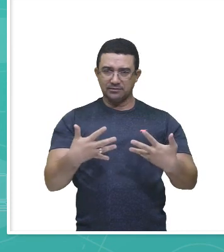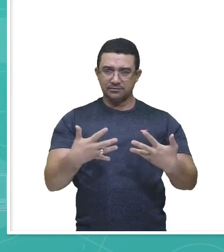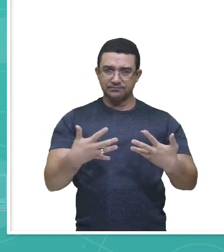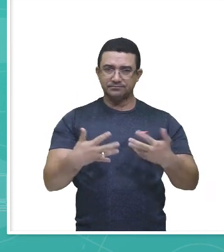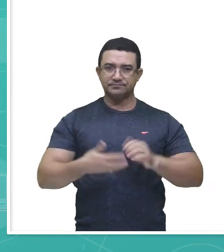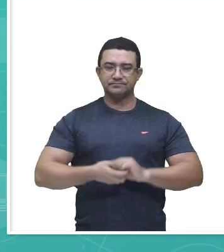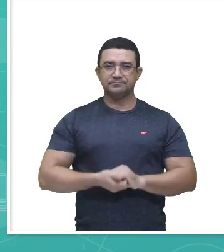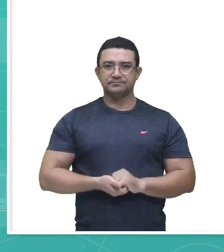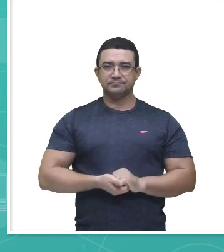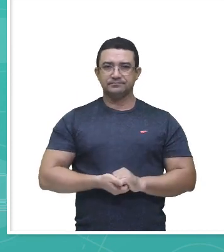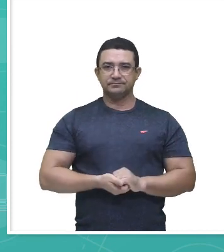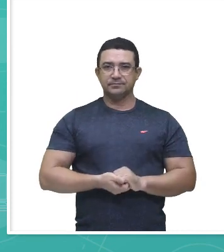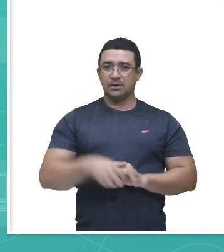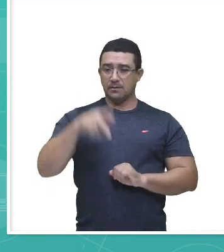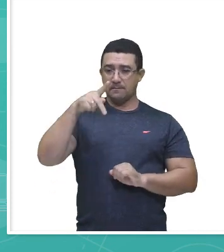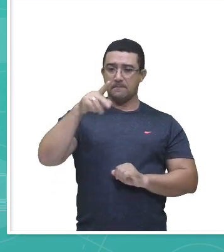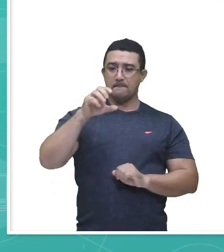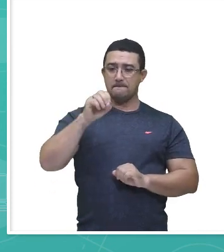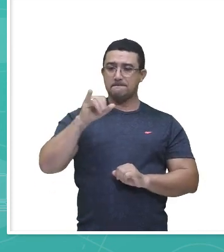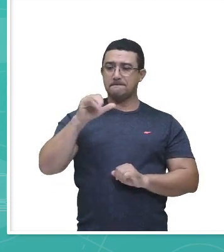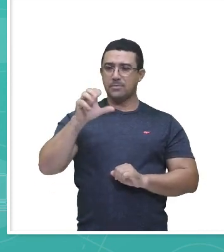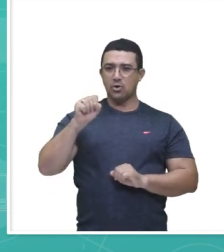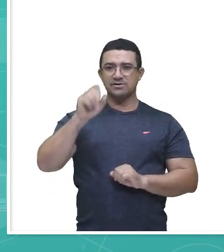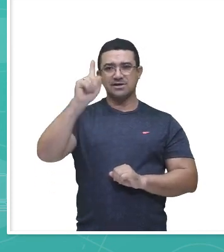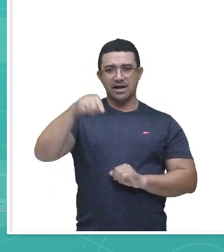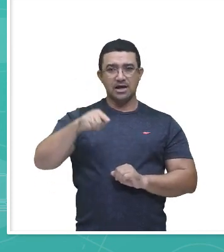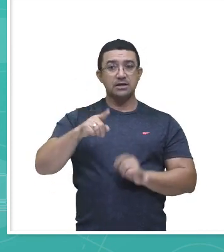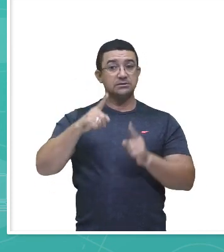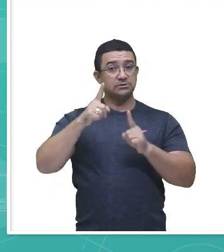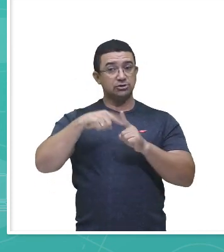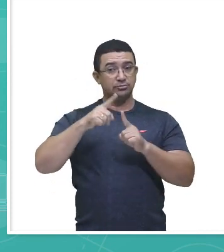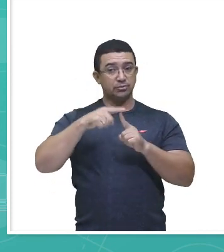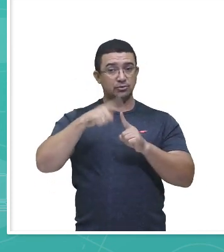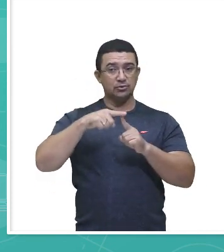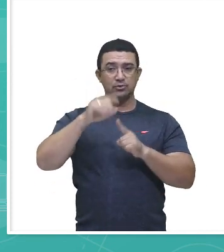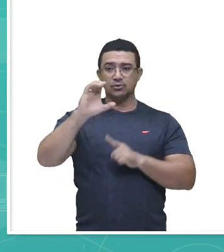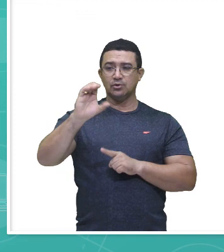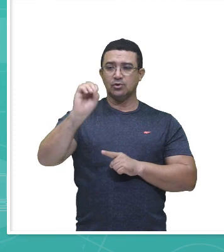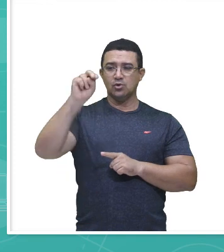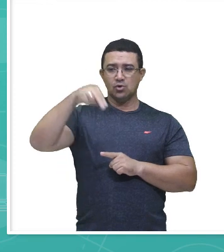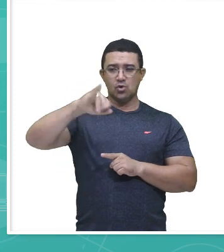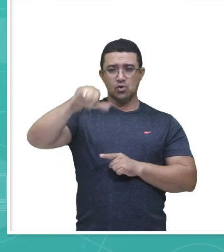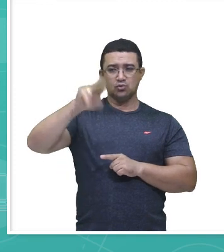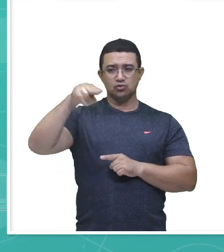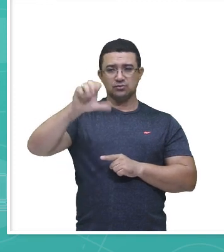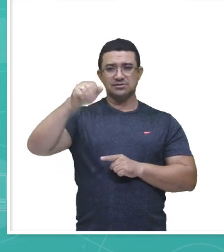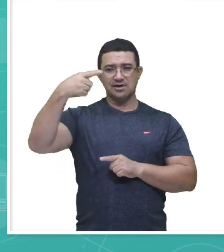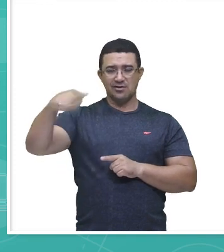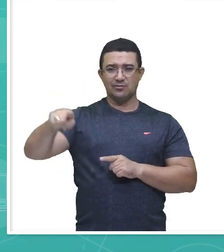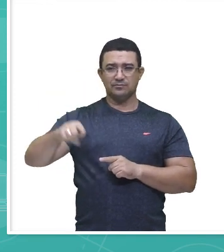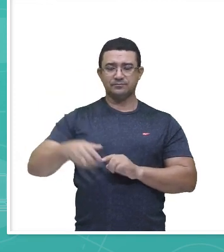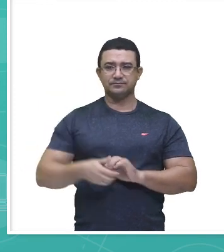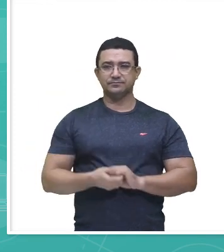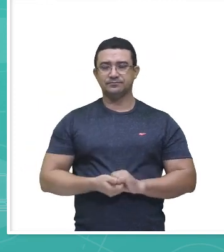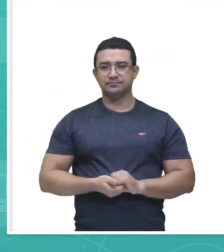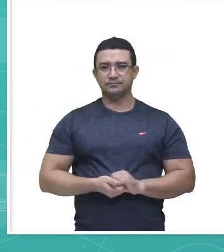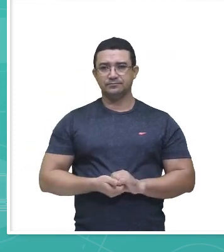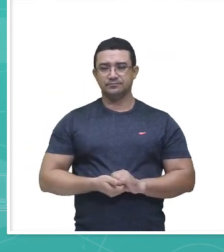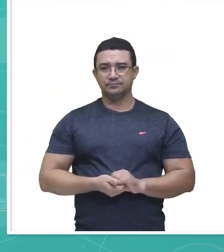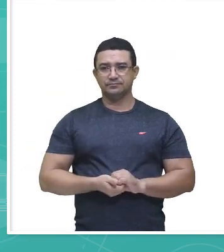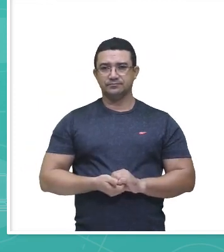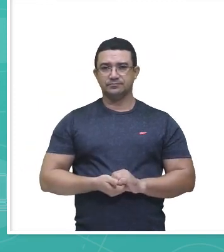de conjunção, pode expressar outra ideia, mas aqui, né, ele está expressando a ideia, né,